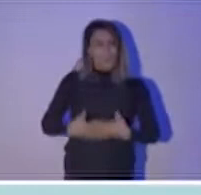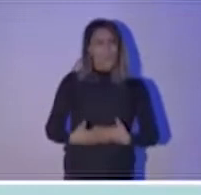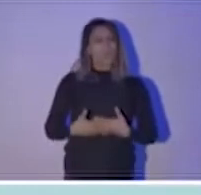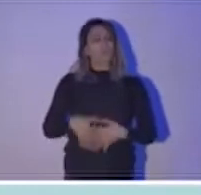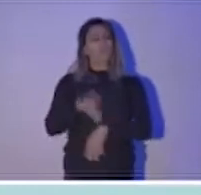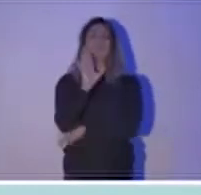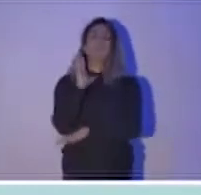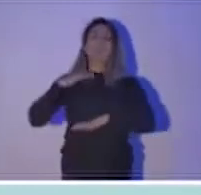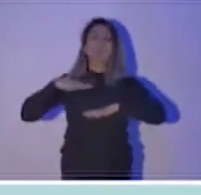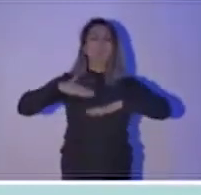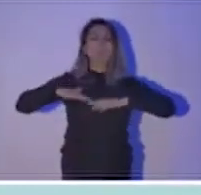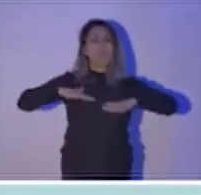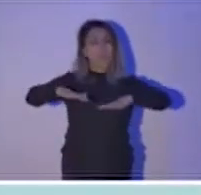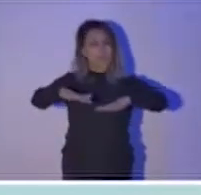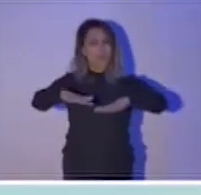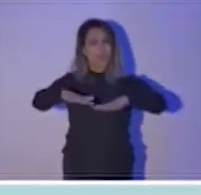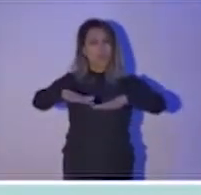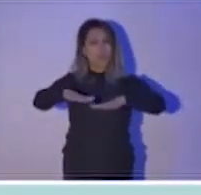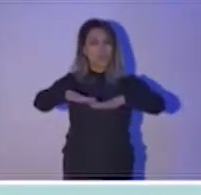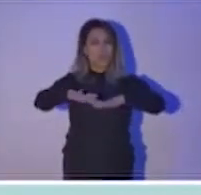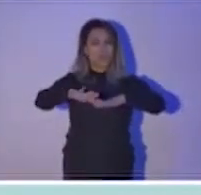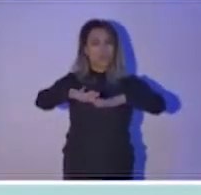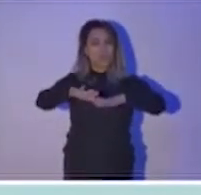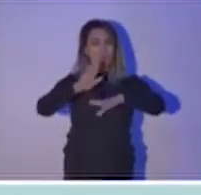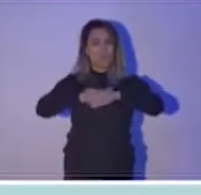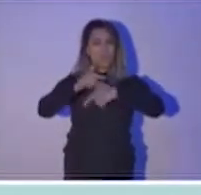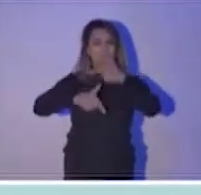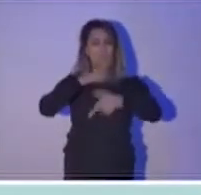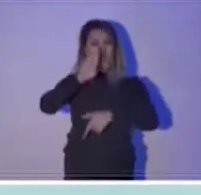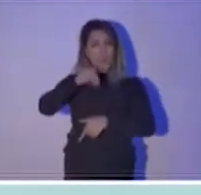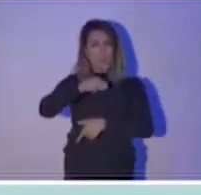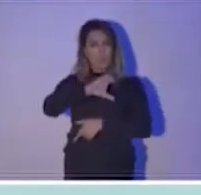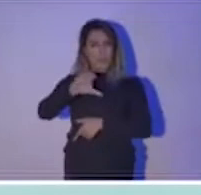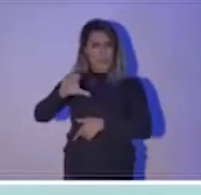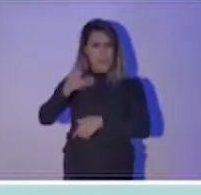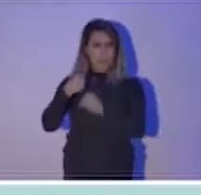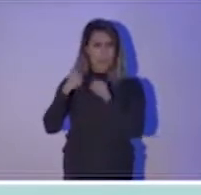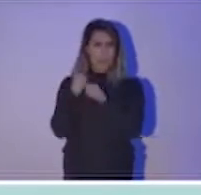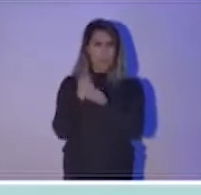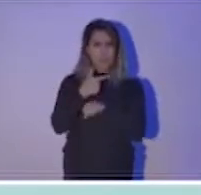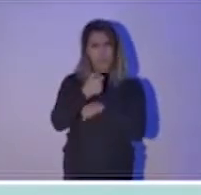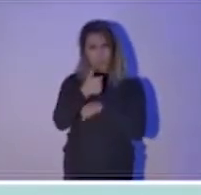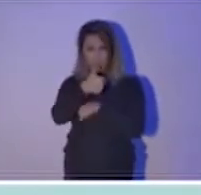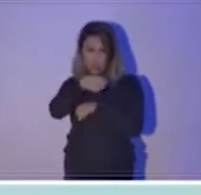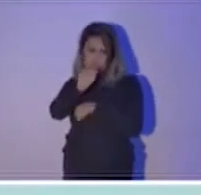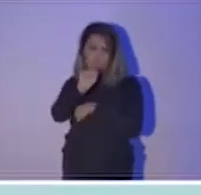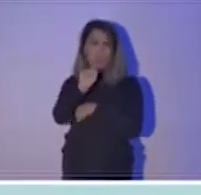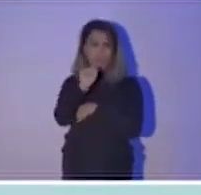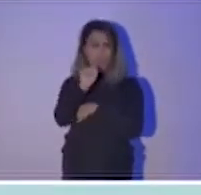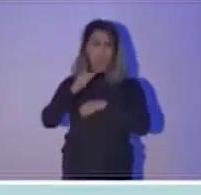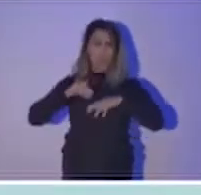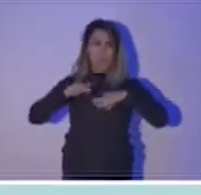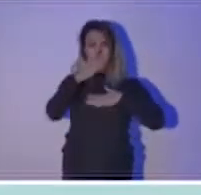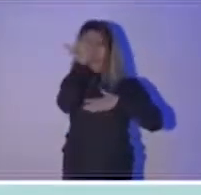todo o movimento que foi feito no PRO-BNCC em 2018, era muito importante dizer vamos, que a